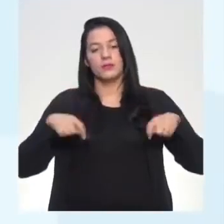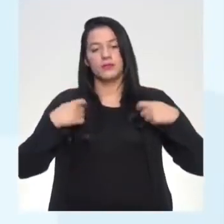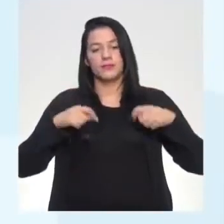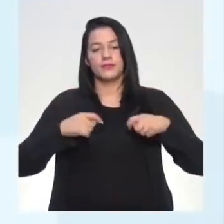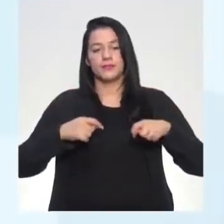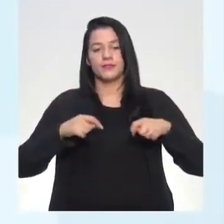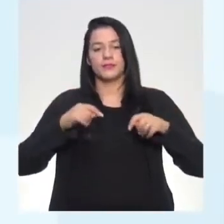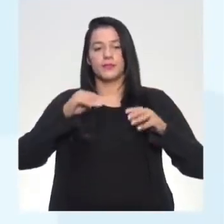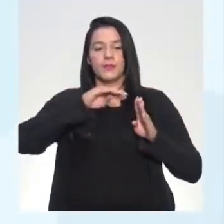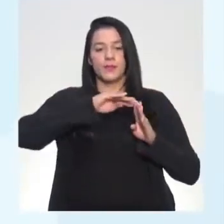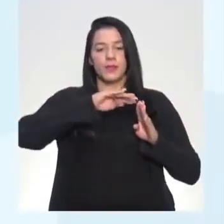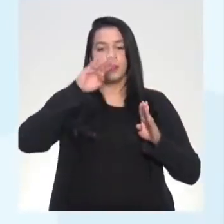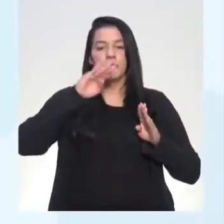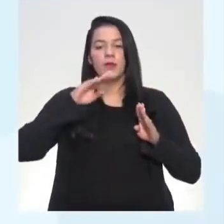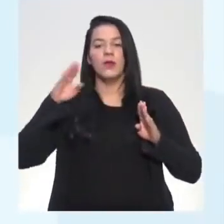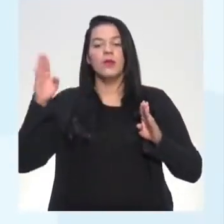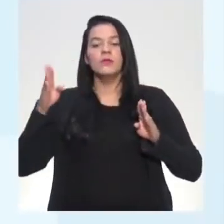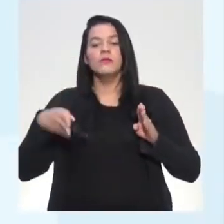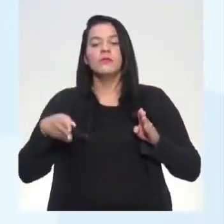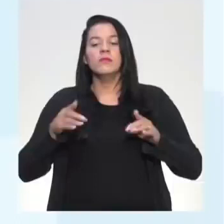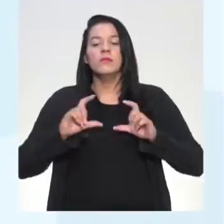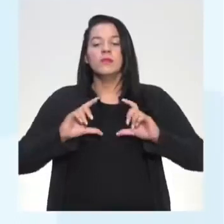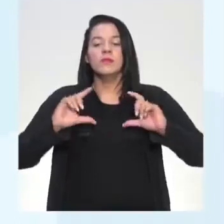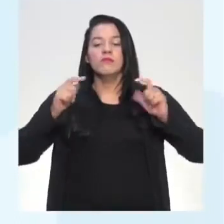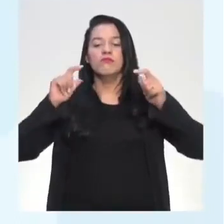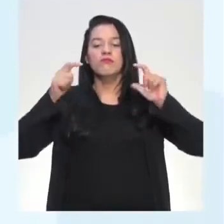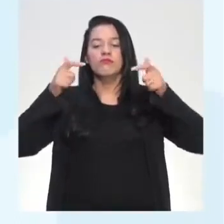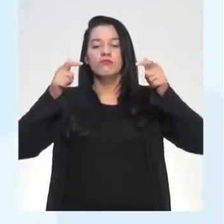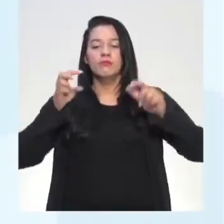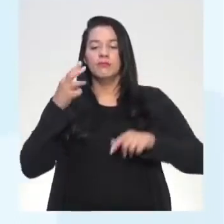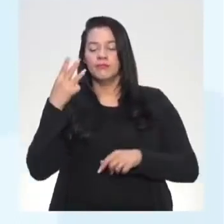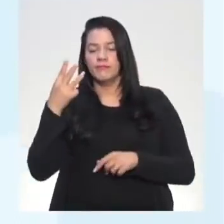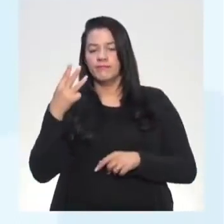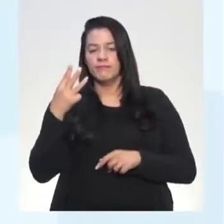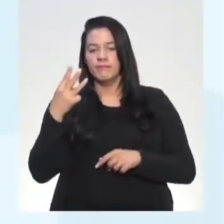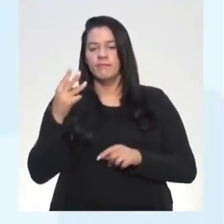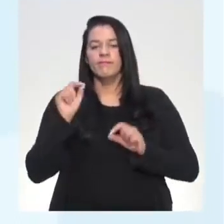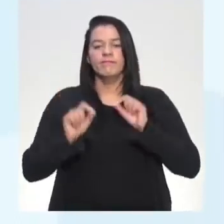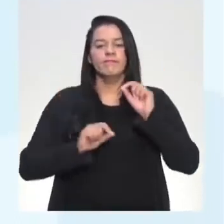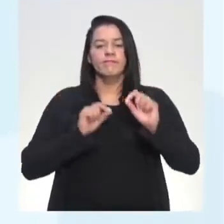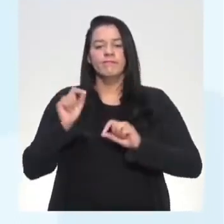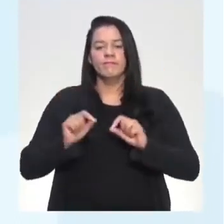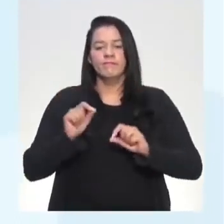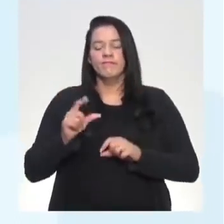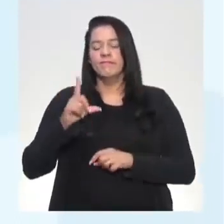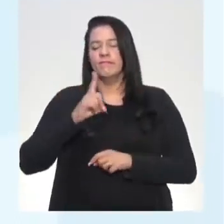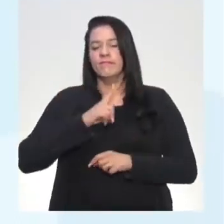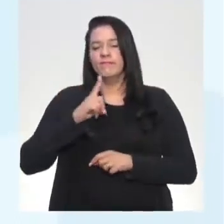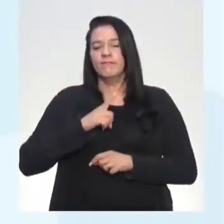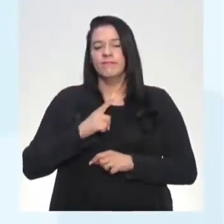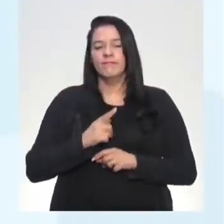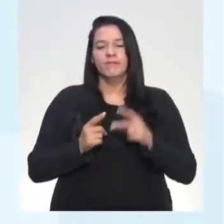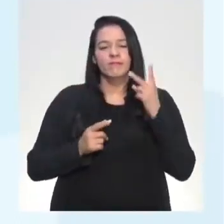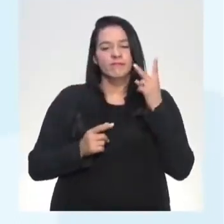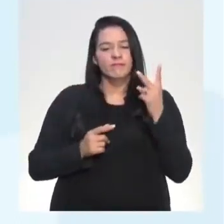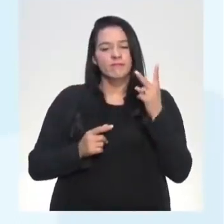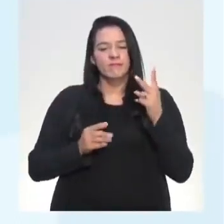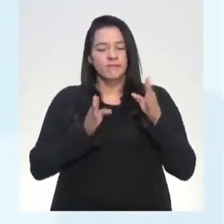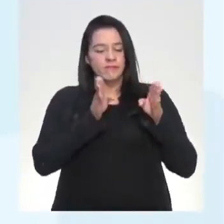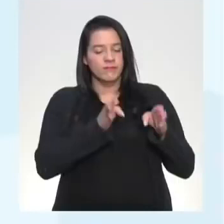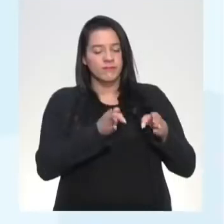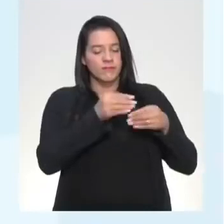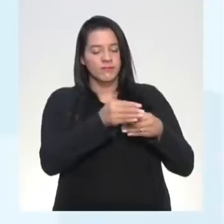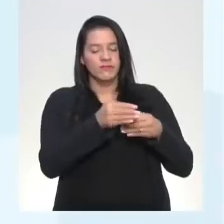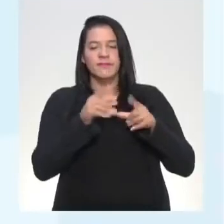ó, utilizando essa malha quadriculada, a gente percebe que esse segmento tem 2 unidades, né, de comprimento. Né? Olha lá, são